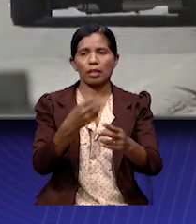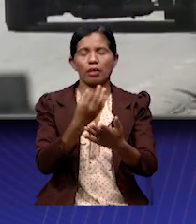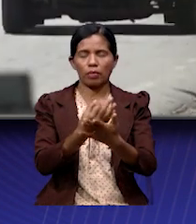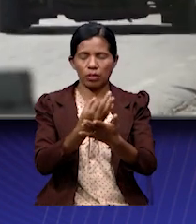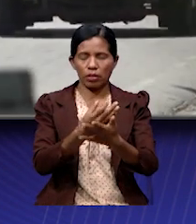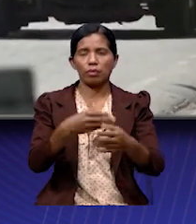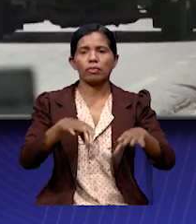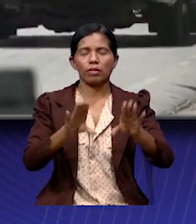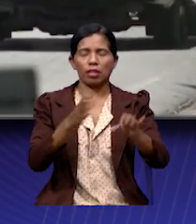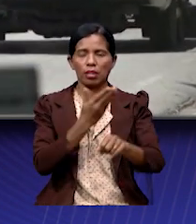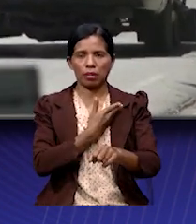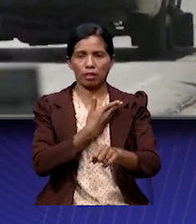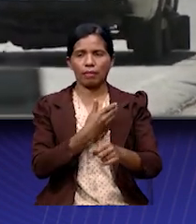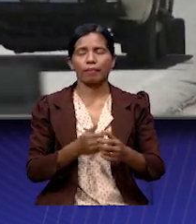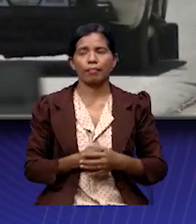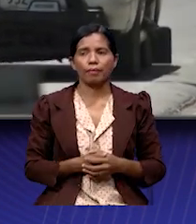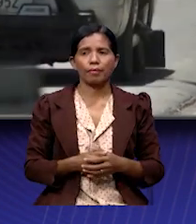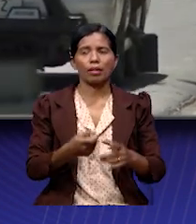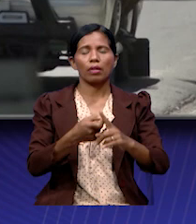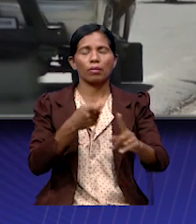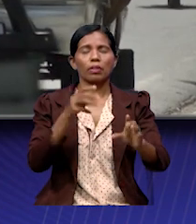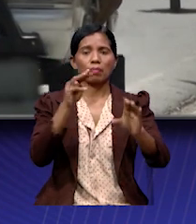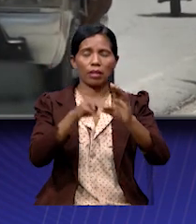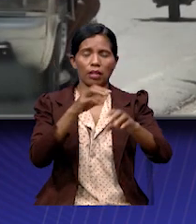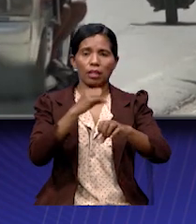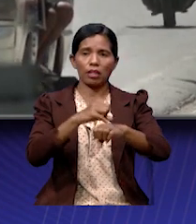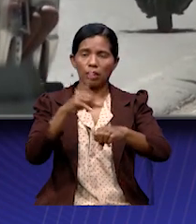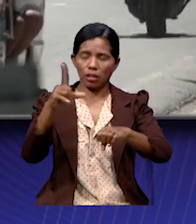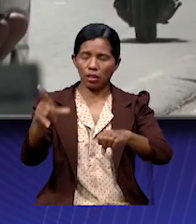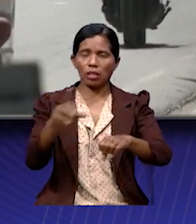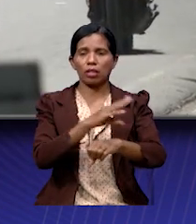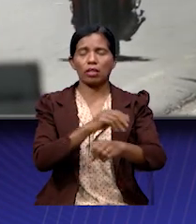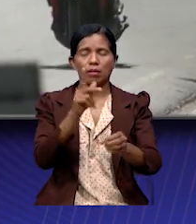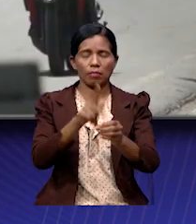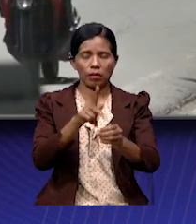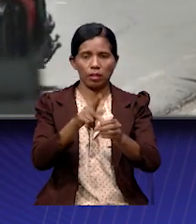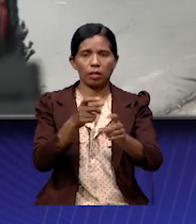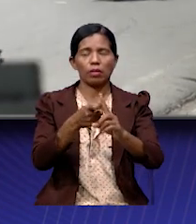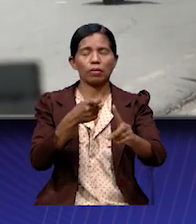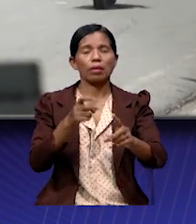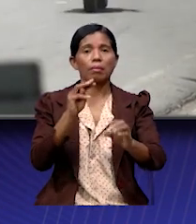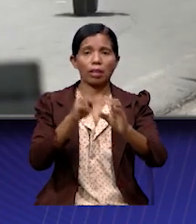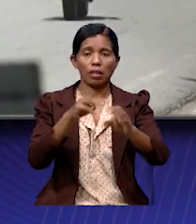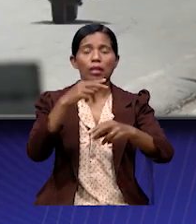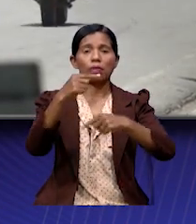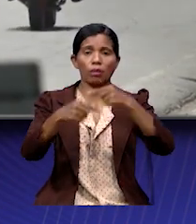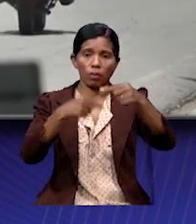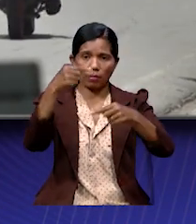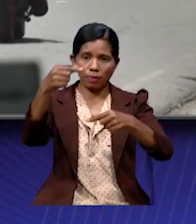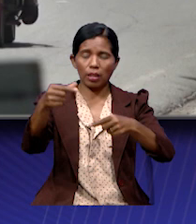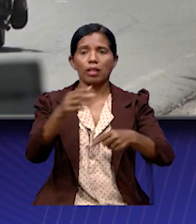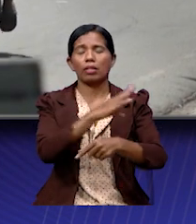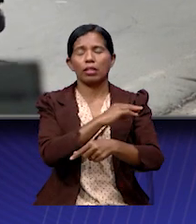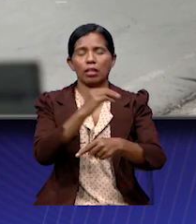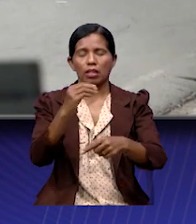tolo nulo. Referência ao mercado internacional folin combustível ao mercado global nian flutuante e a